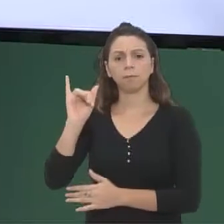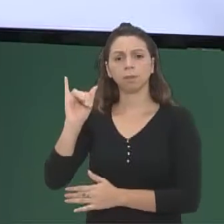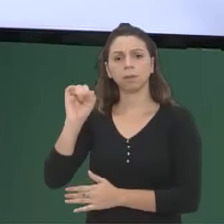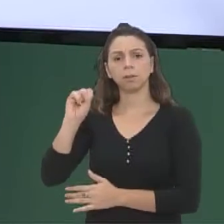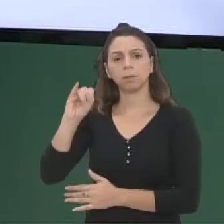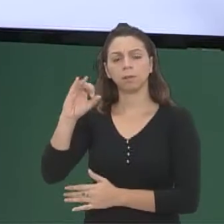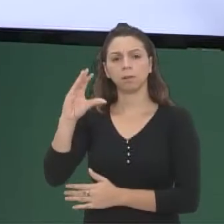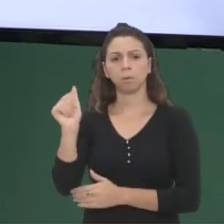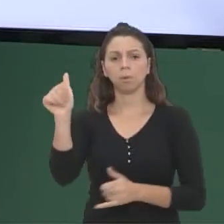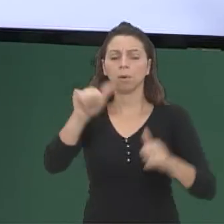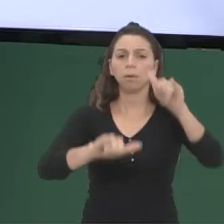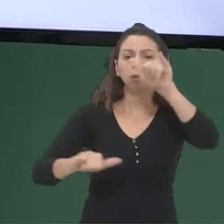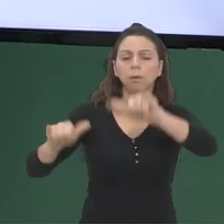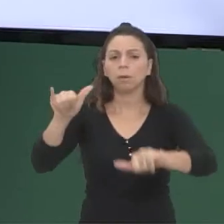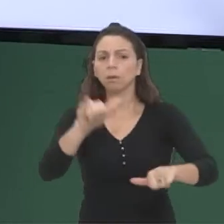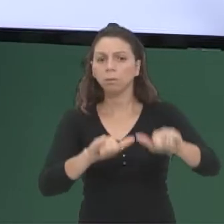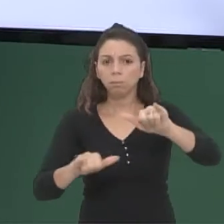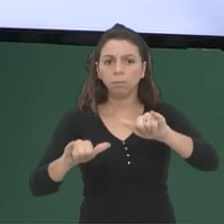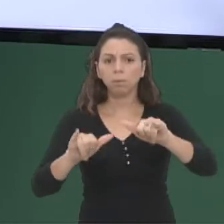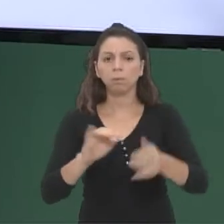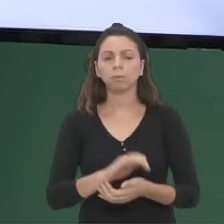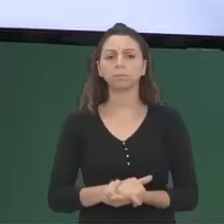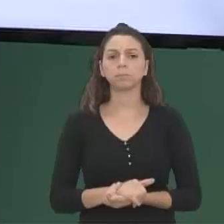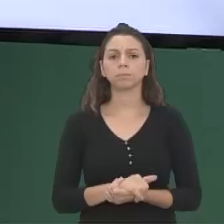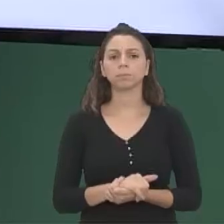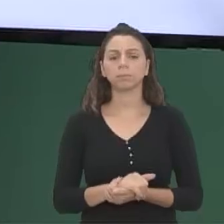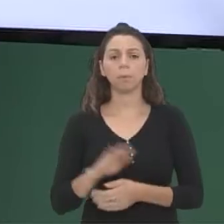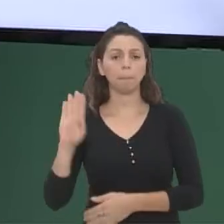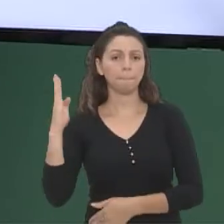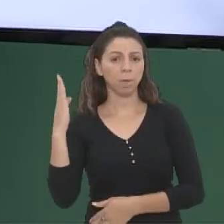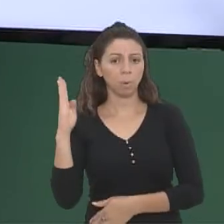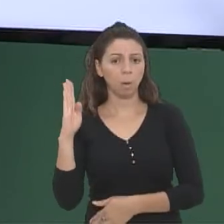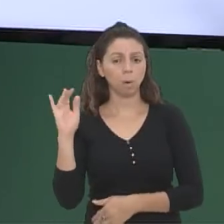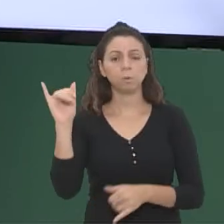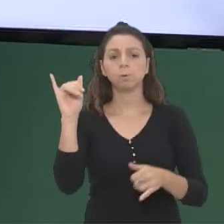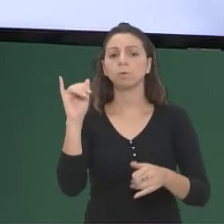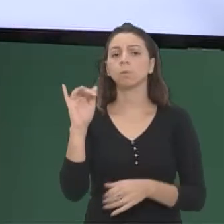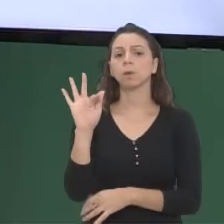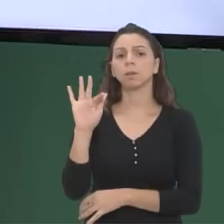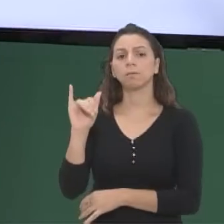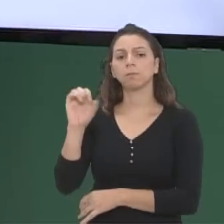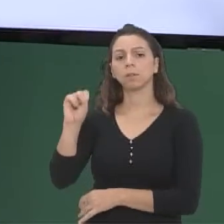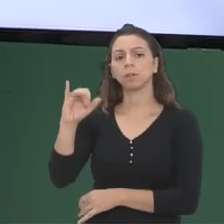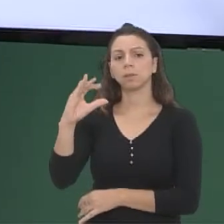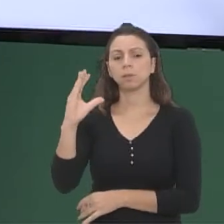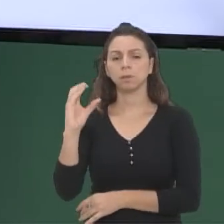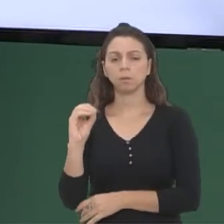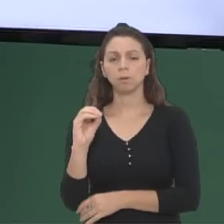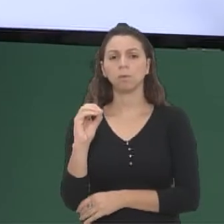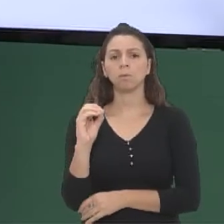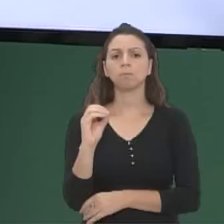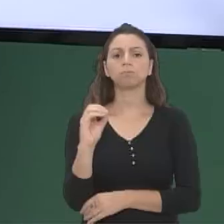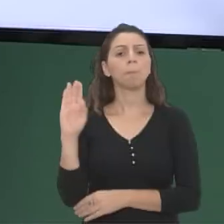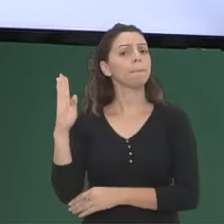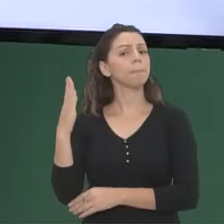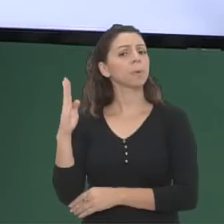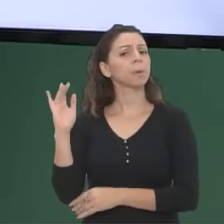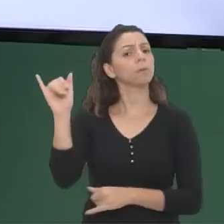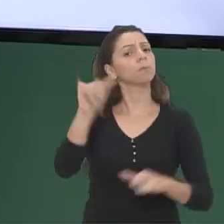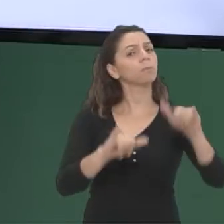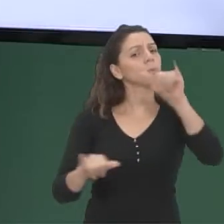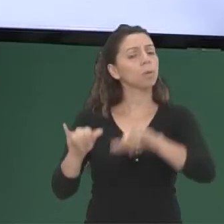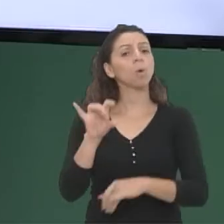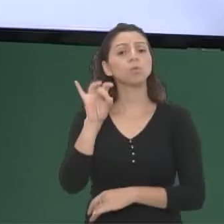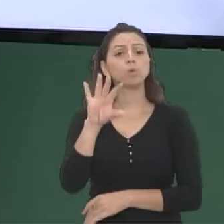químico? Biológico e físico? Biológico e químico? Ou somente